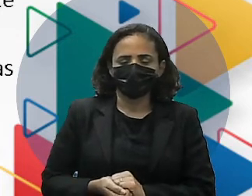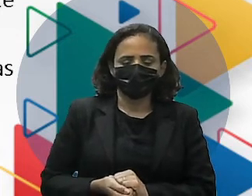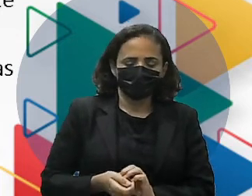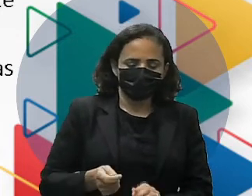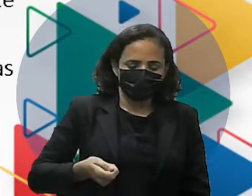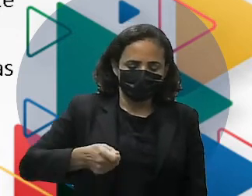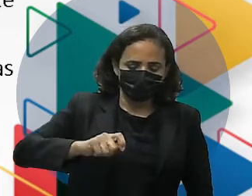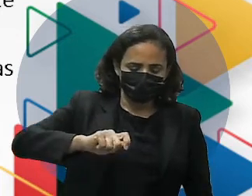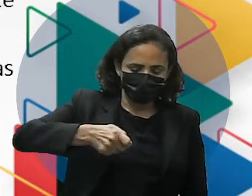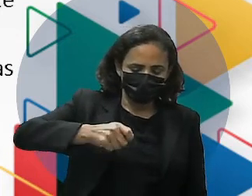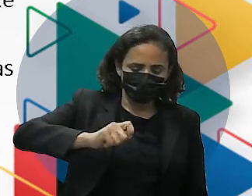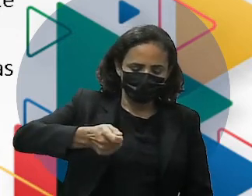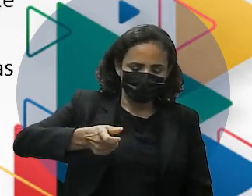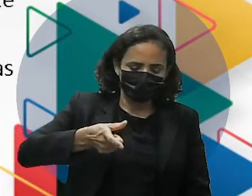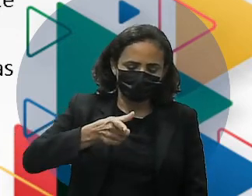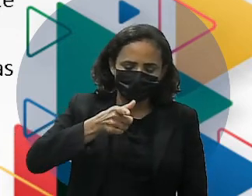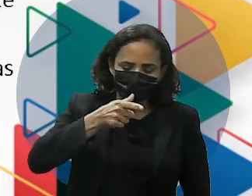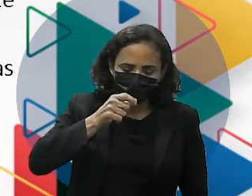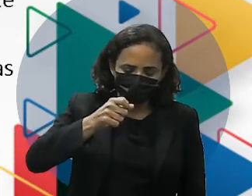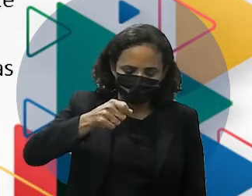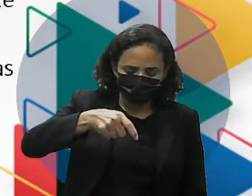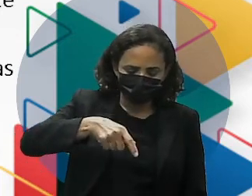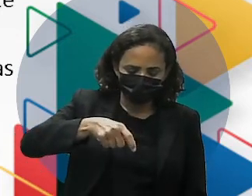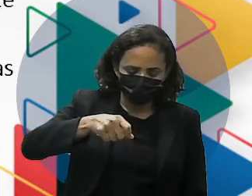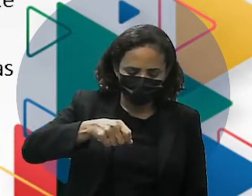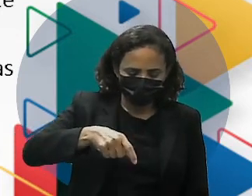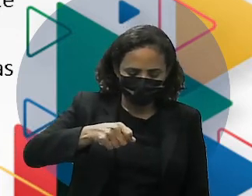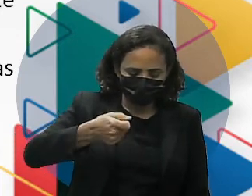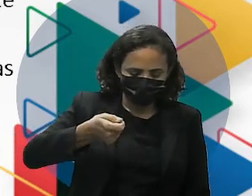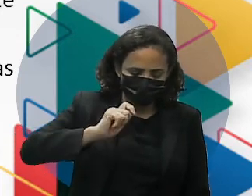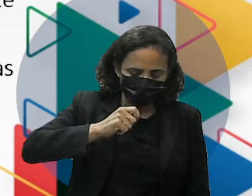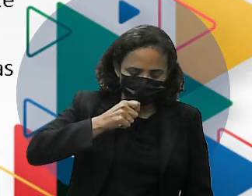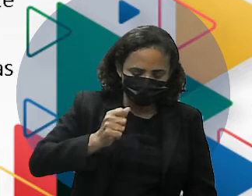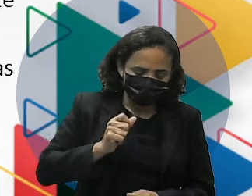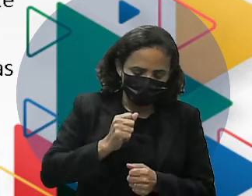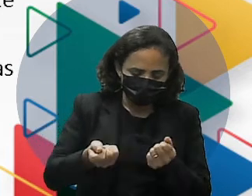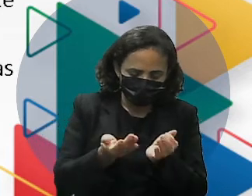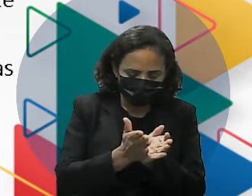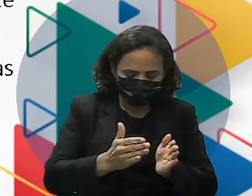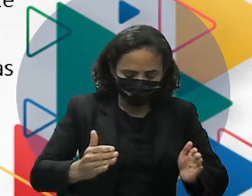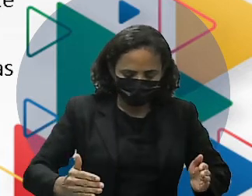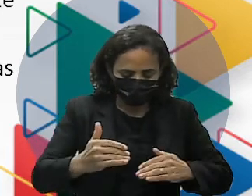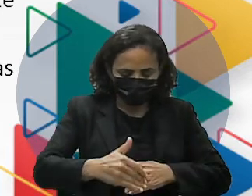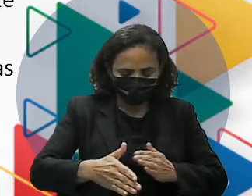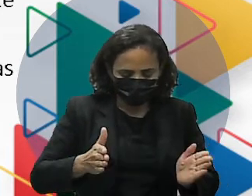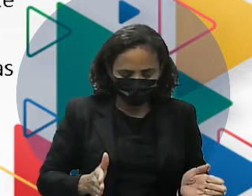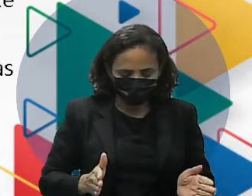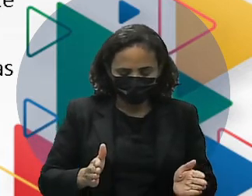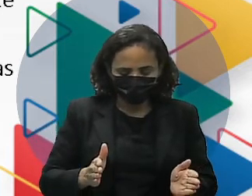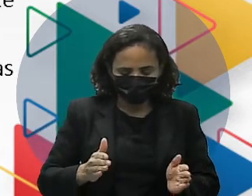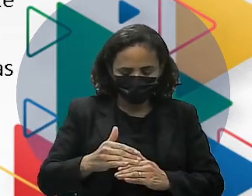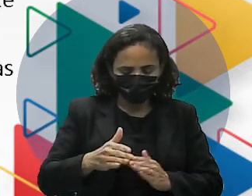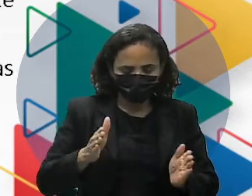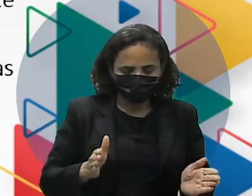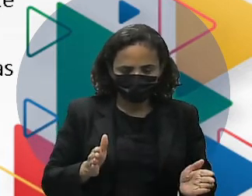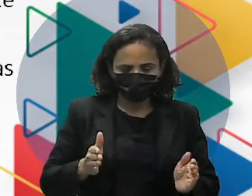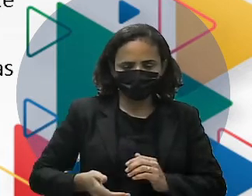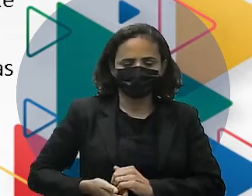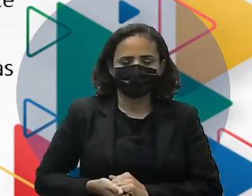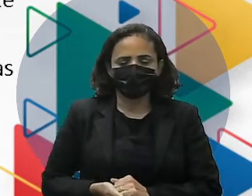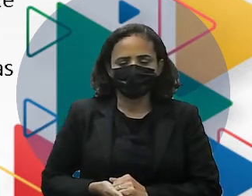e o tempo que essa torneira leva para encher uma caixa d'água são grandezas inversamente